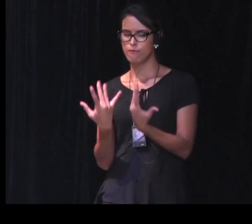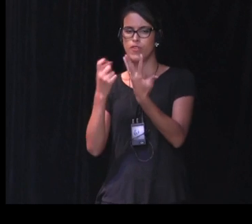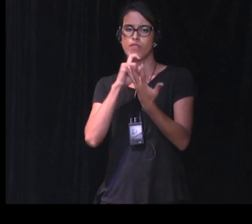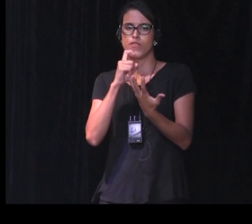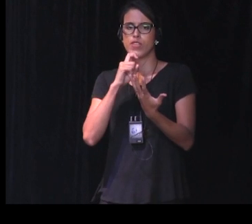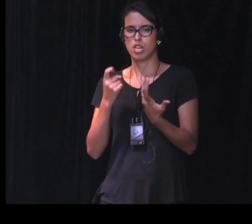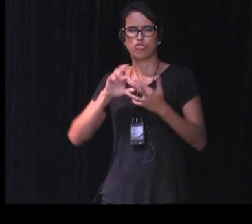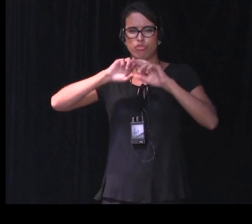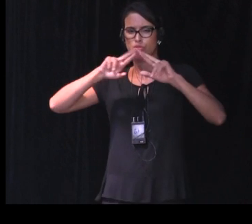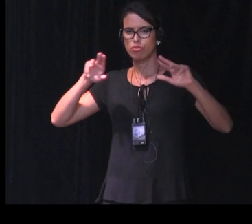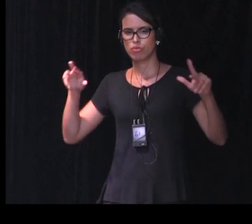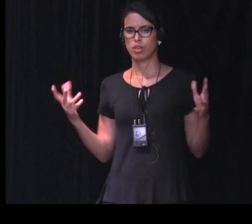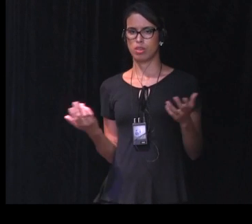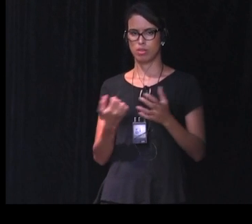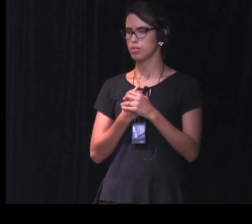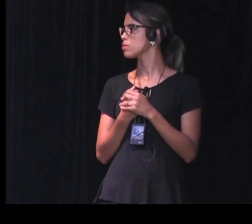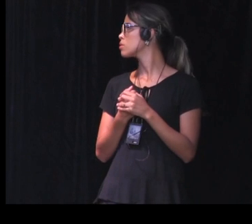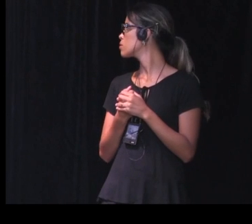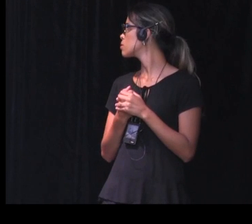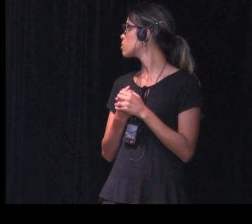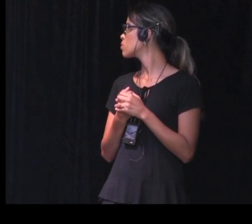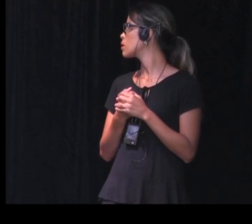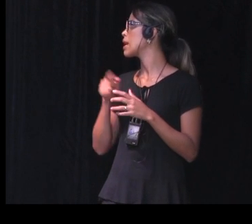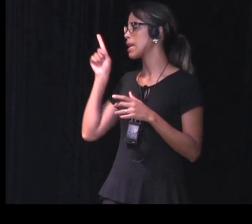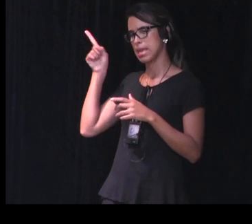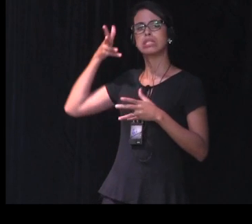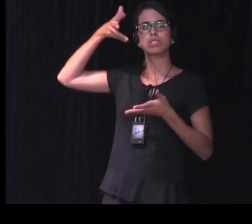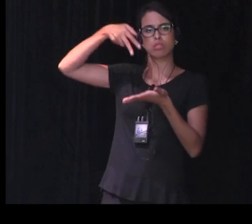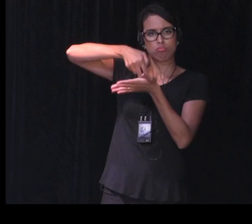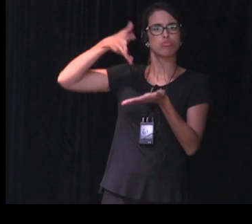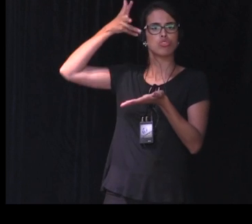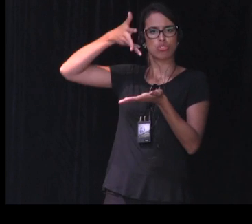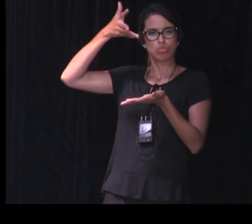de hortaliças e plantas. Esse é o discurso.